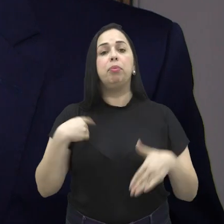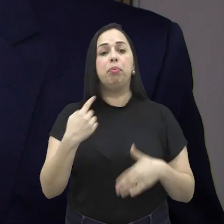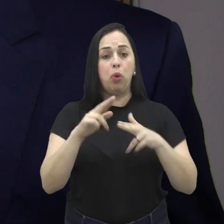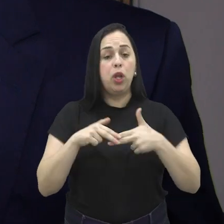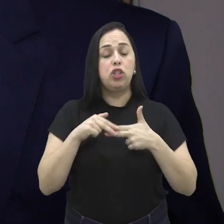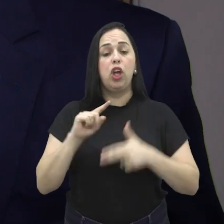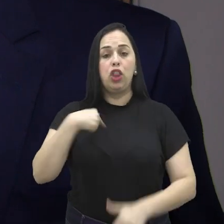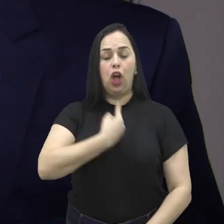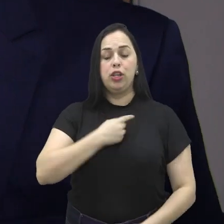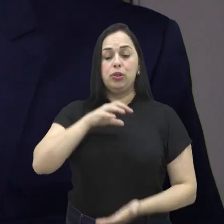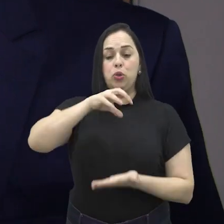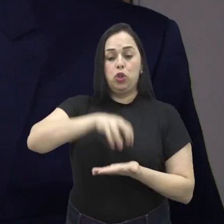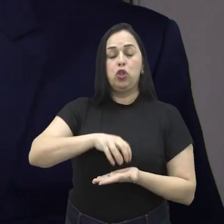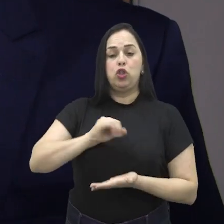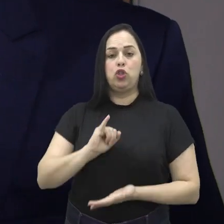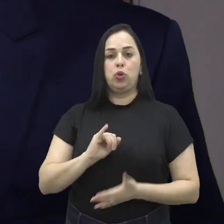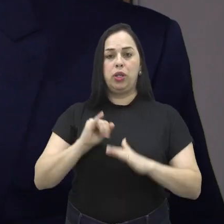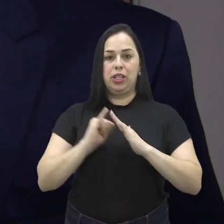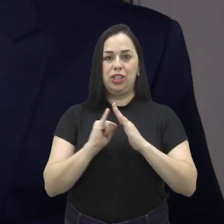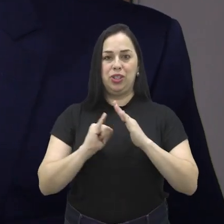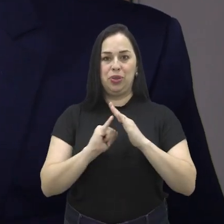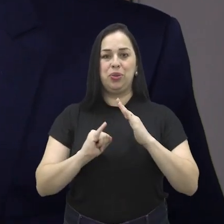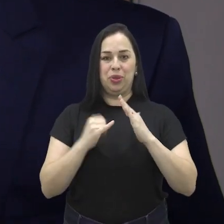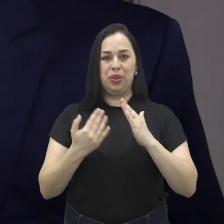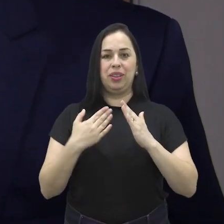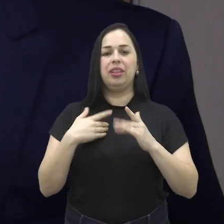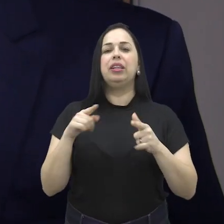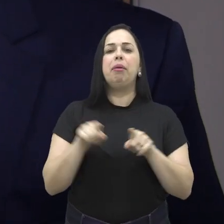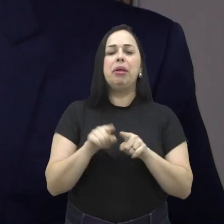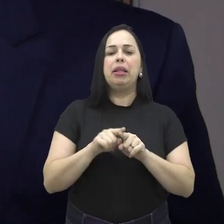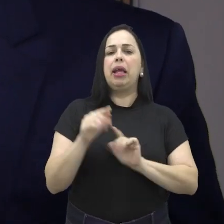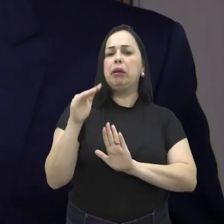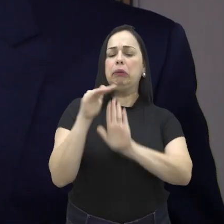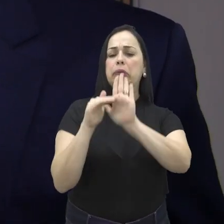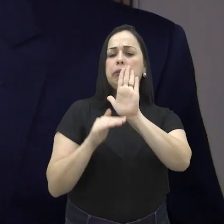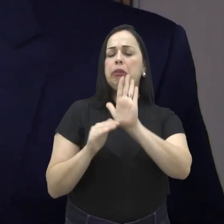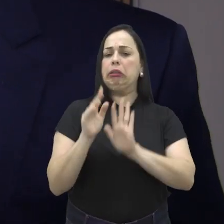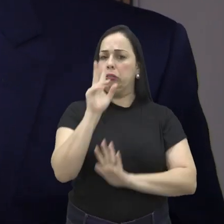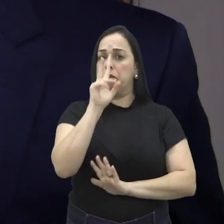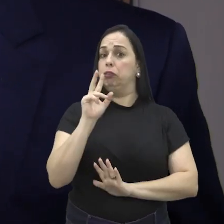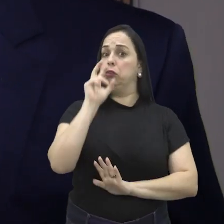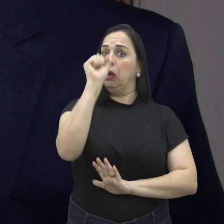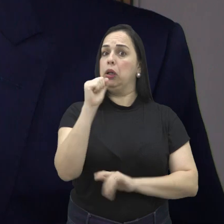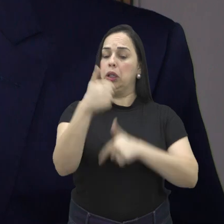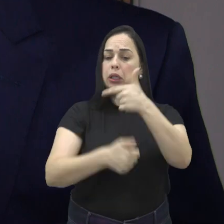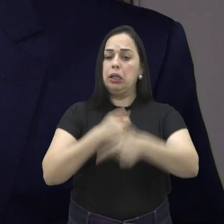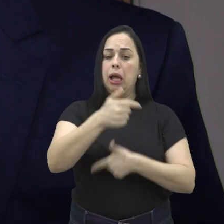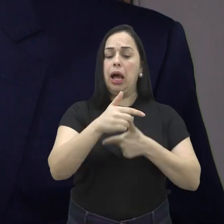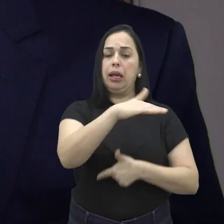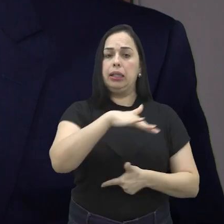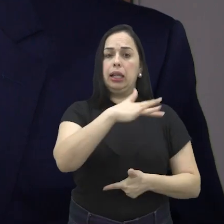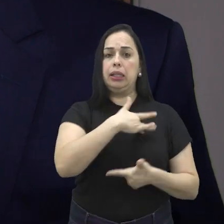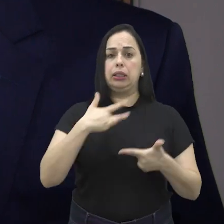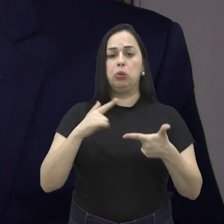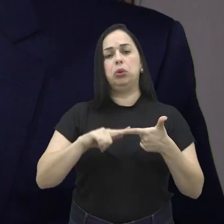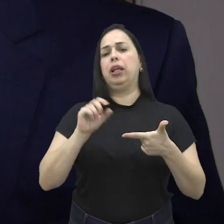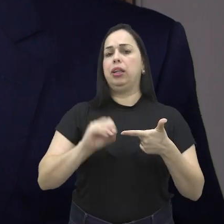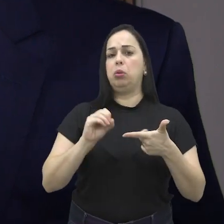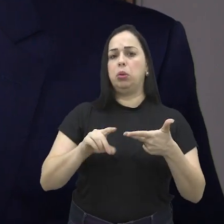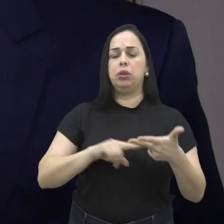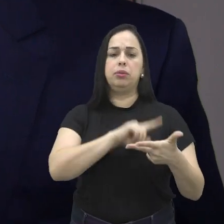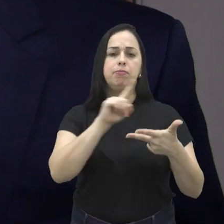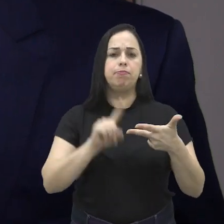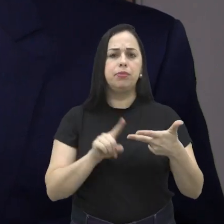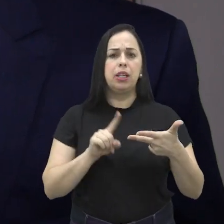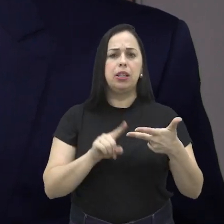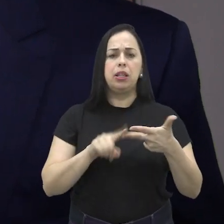E assim, é dessa forma que o IBAM atua. Nós temos assim um core business de trabalhos muito forte, né? Tanto na área da saúde,